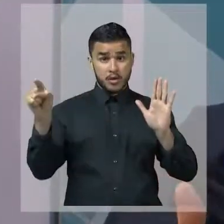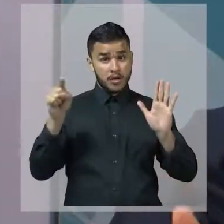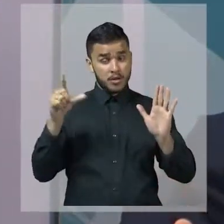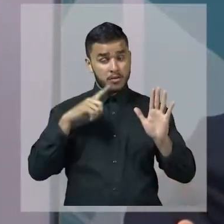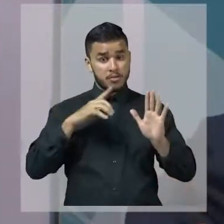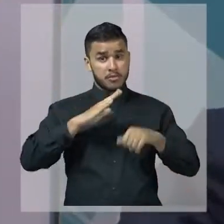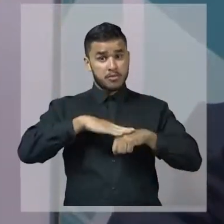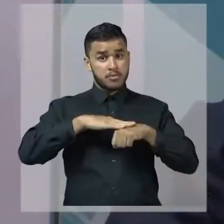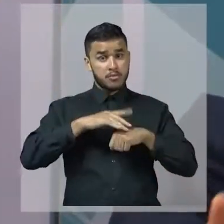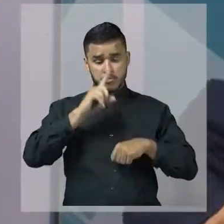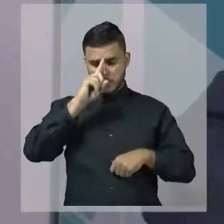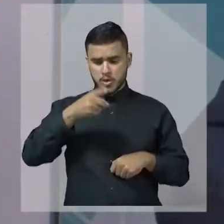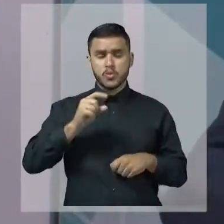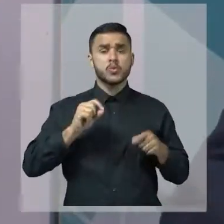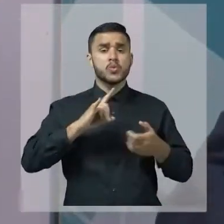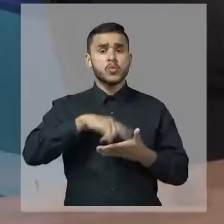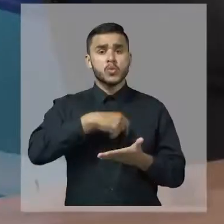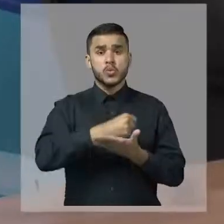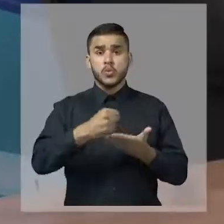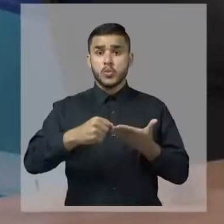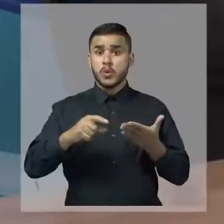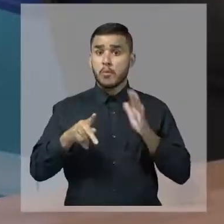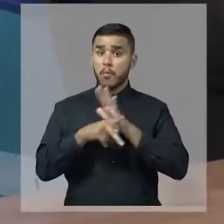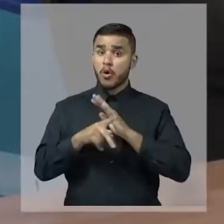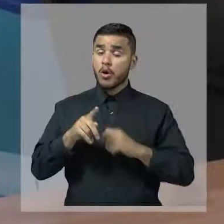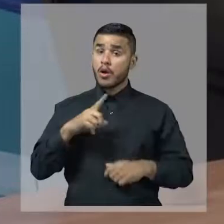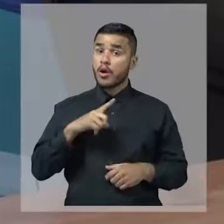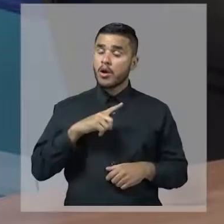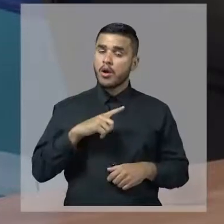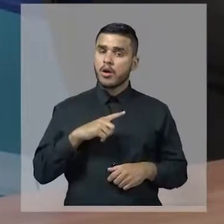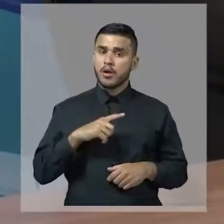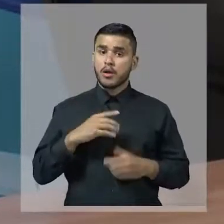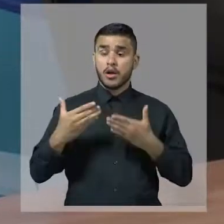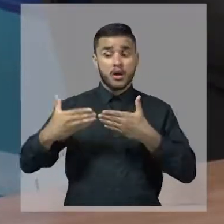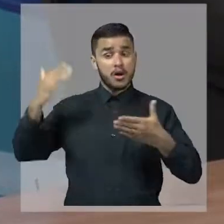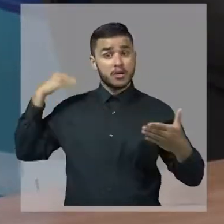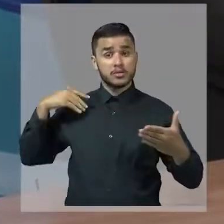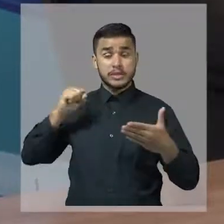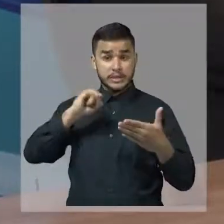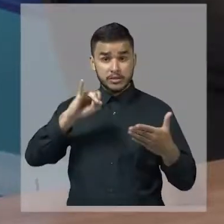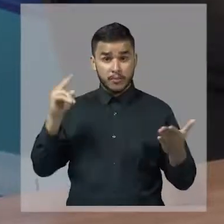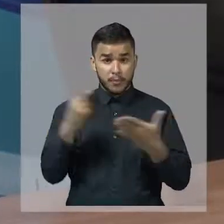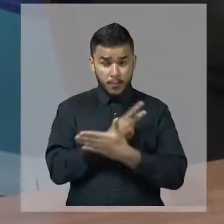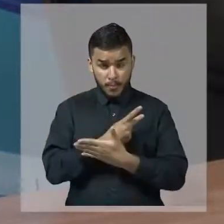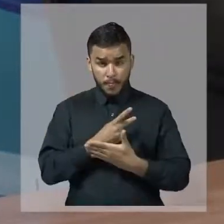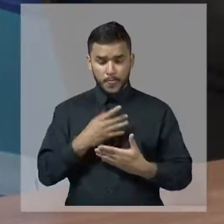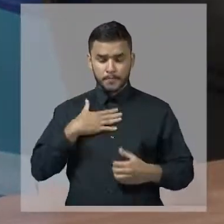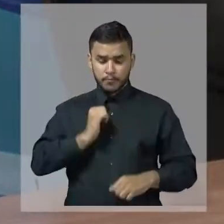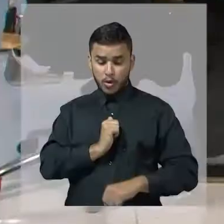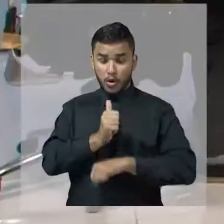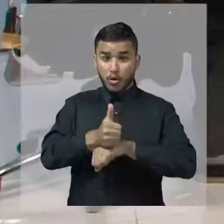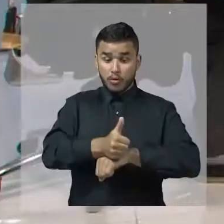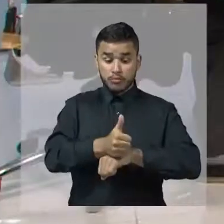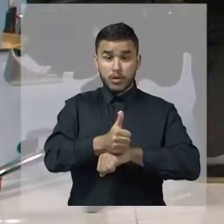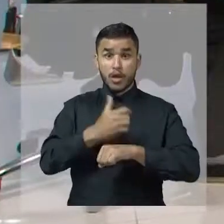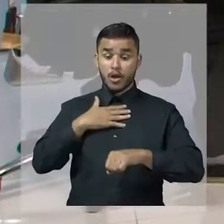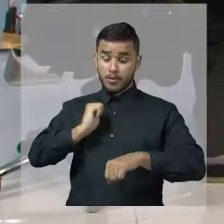essa súmula, anulando as decisões anteriores, dizendo que quando o crime era praticado no exercício da